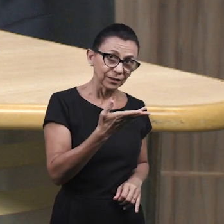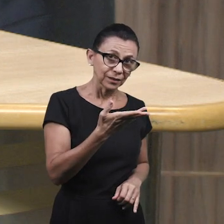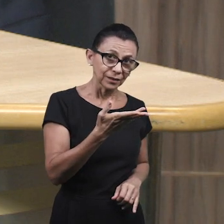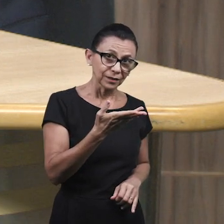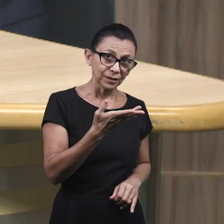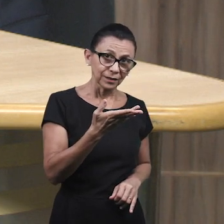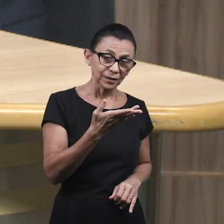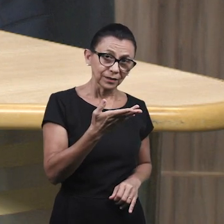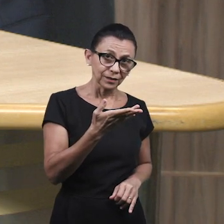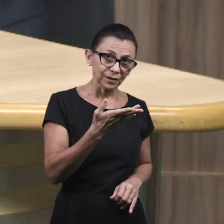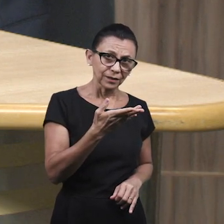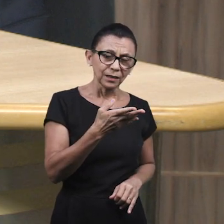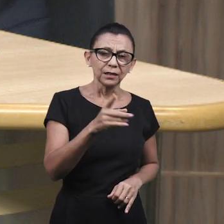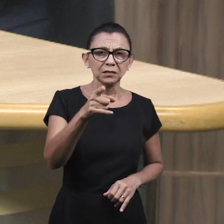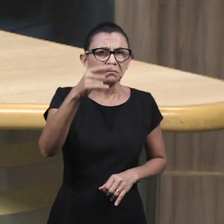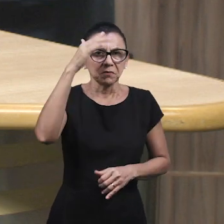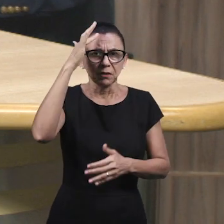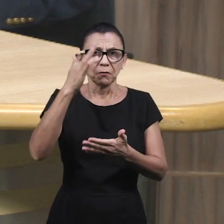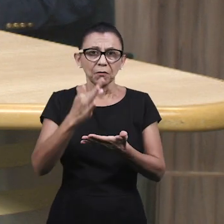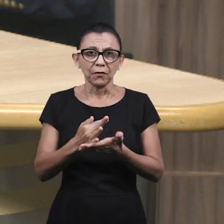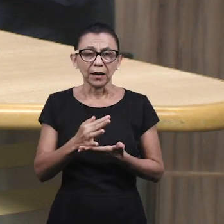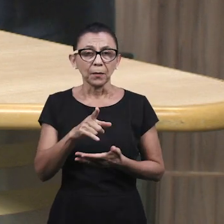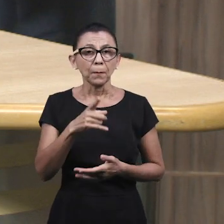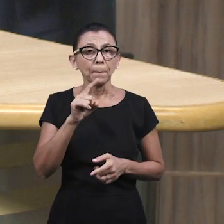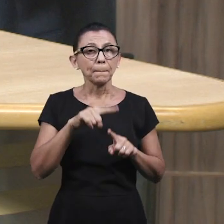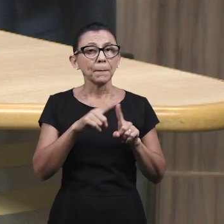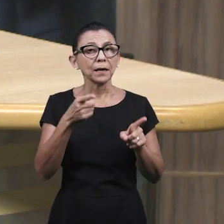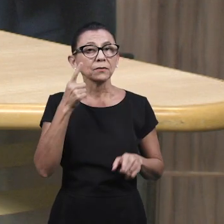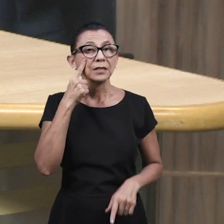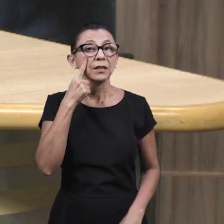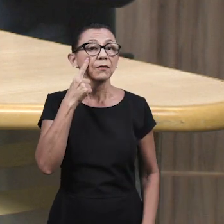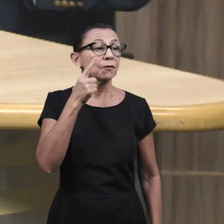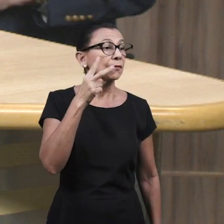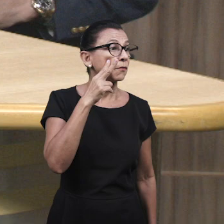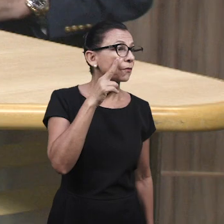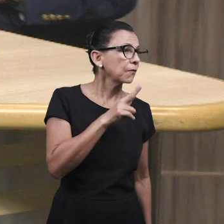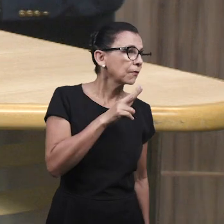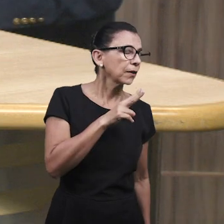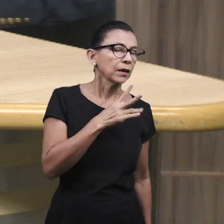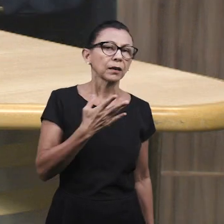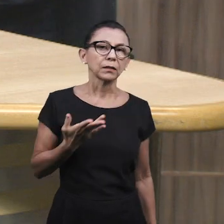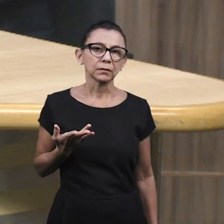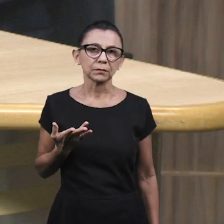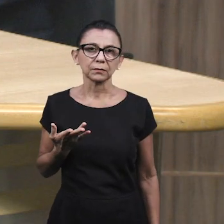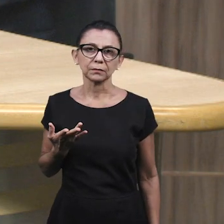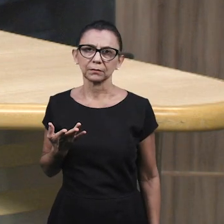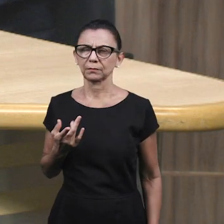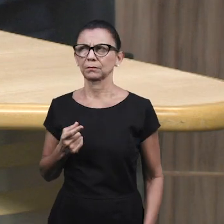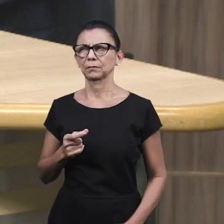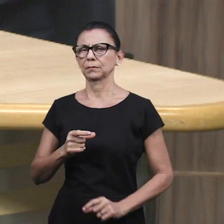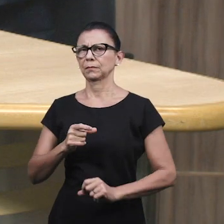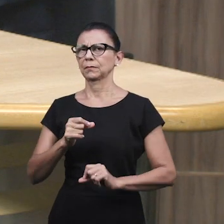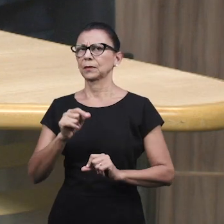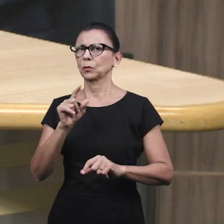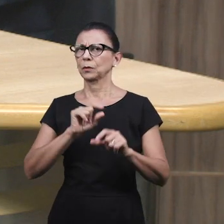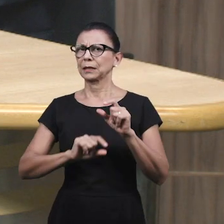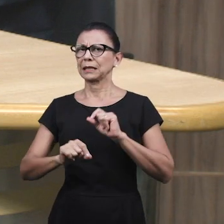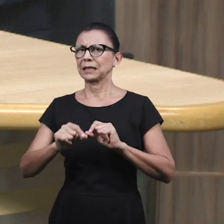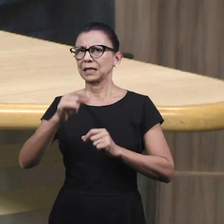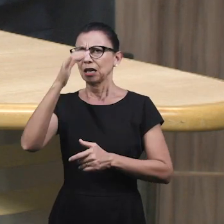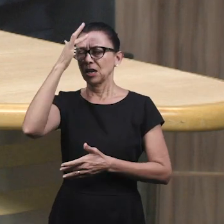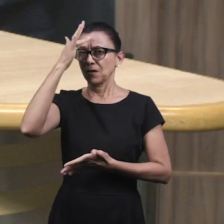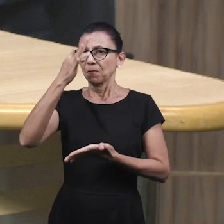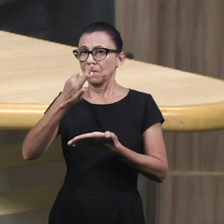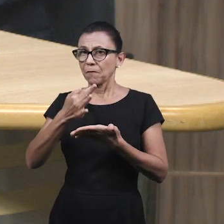vendo. Né? Aquilo que você está vendo. Aí você diz assim, então o que é a fé? A fé é o firme